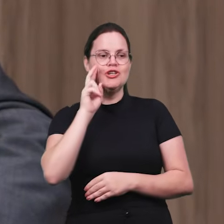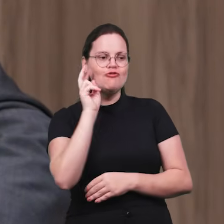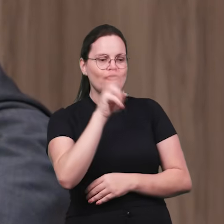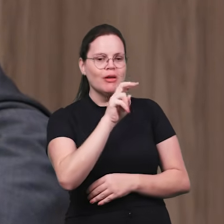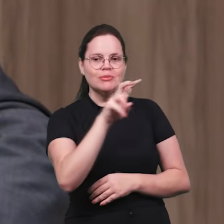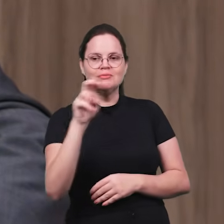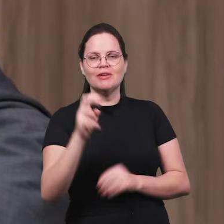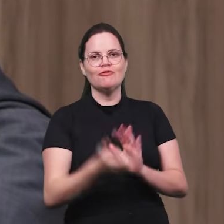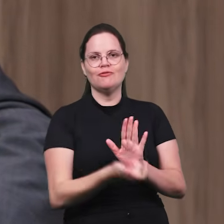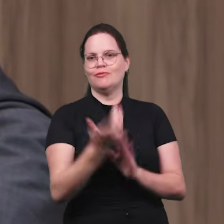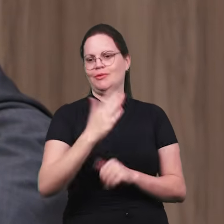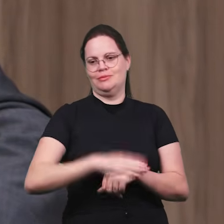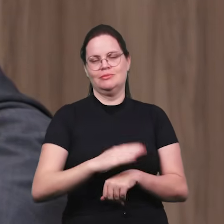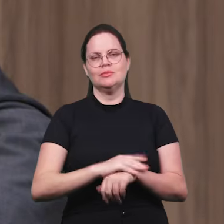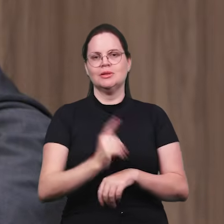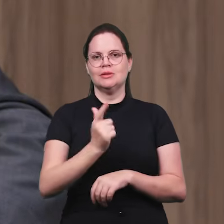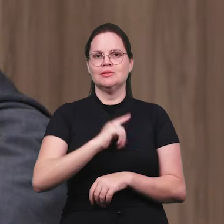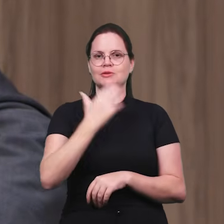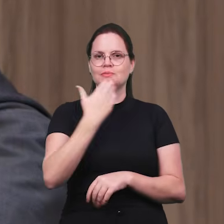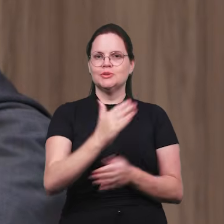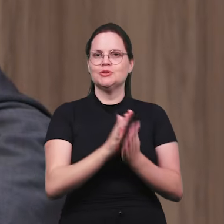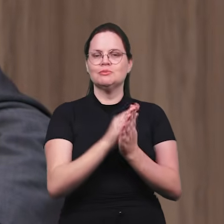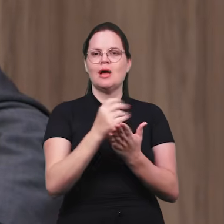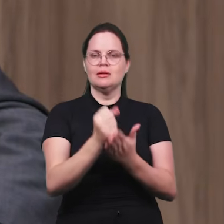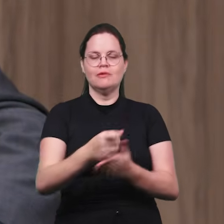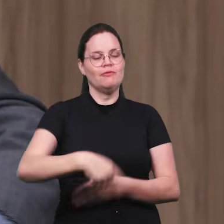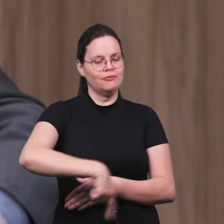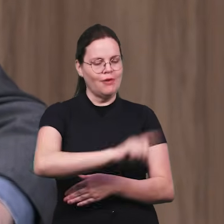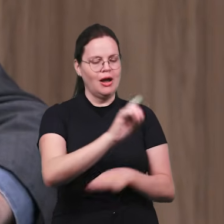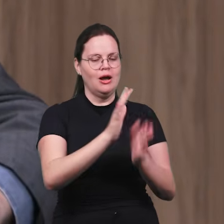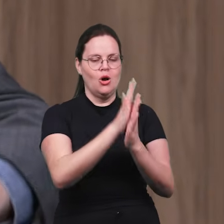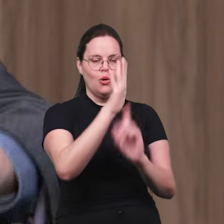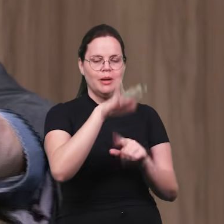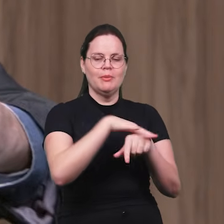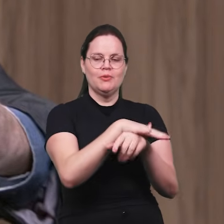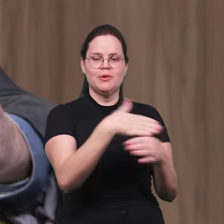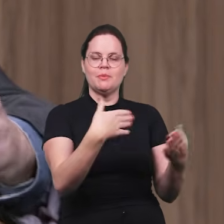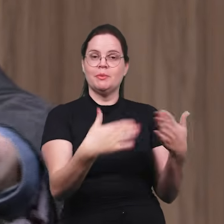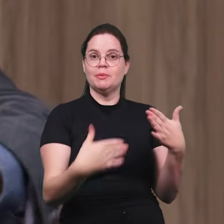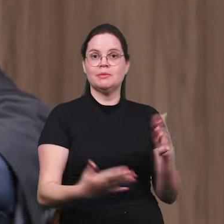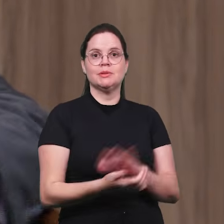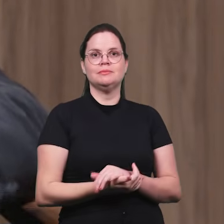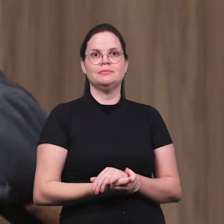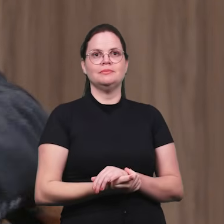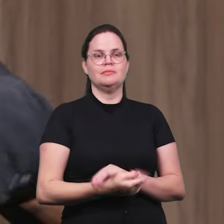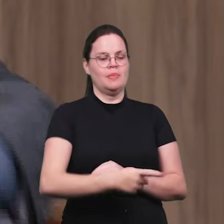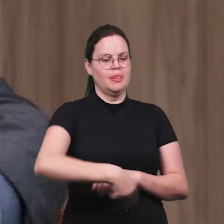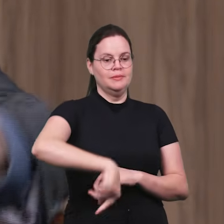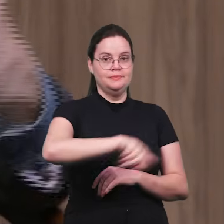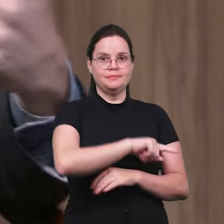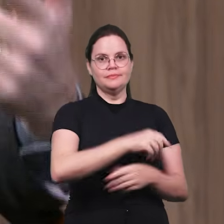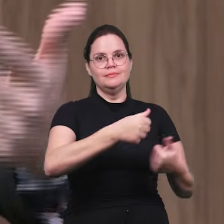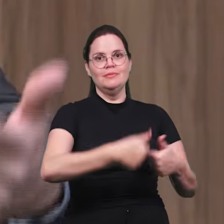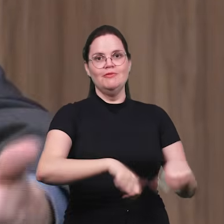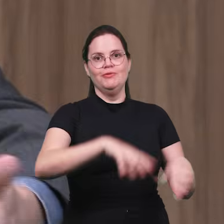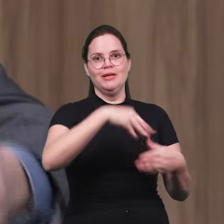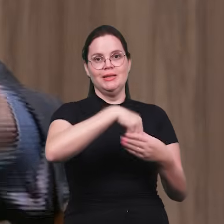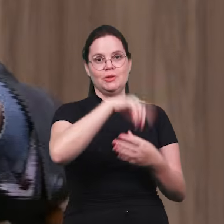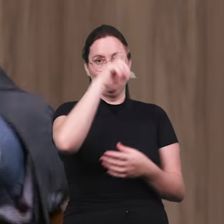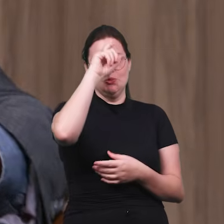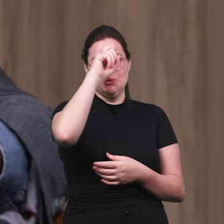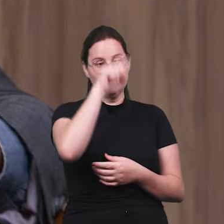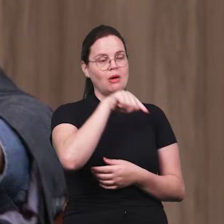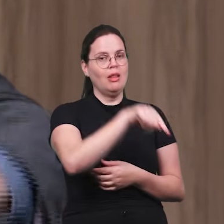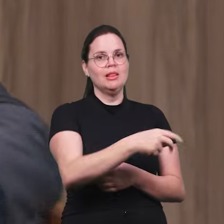muito, de pedirem assistência, nós fazermos assistência, e muitos deles que não saem do hospital, mas são batizados